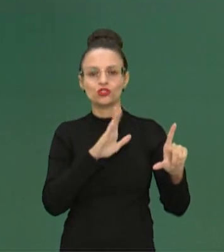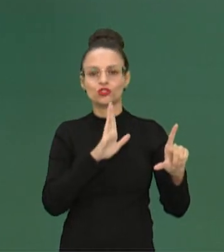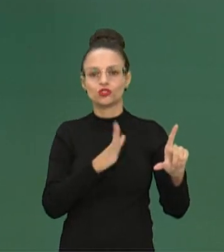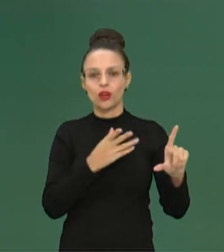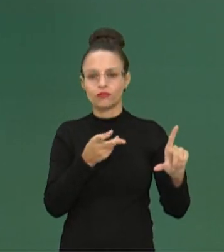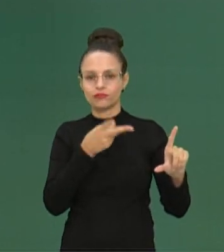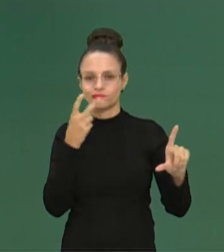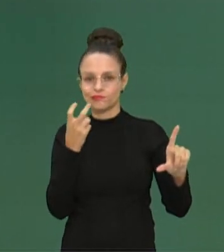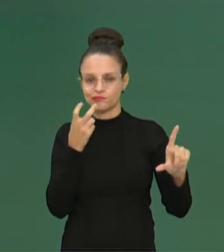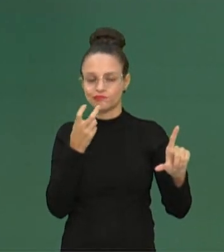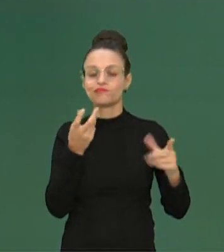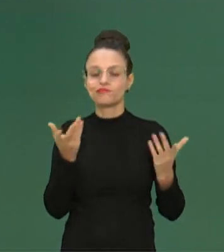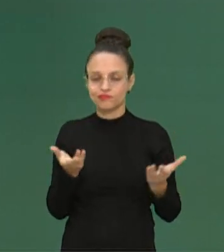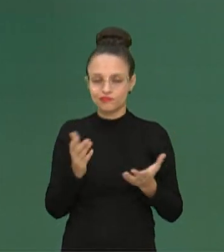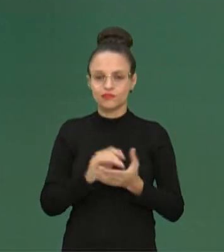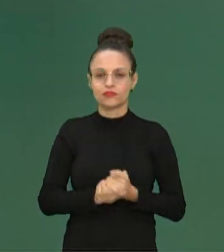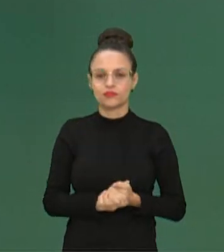Então,